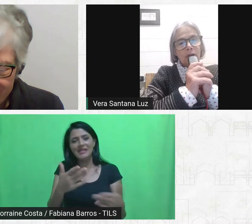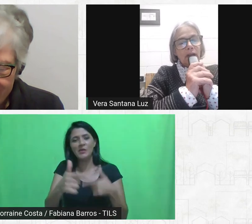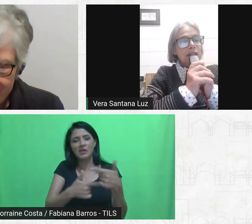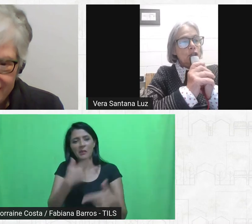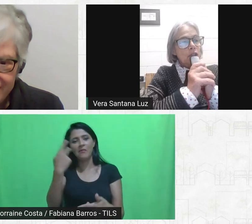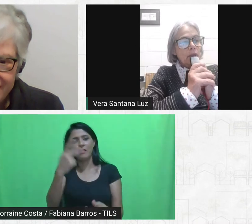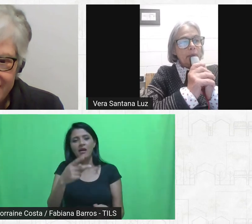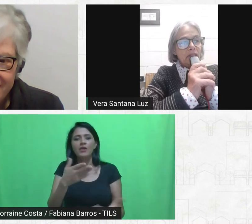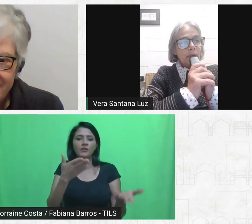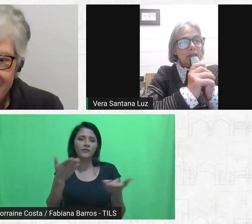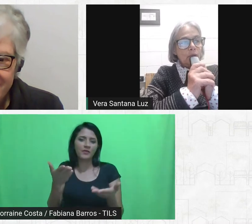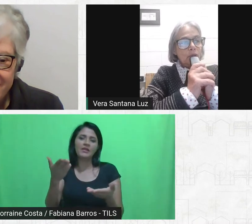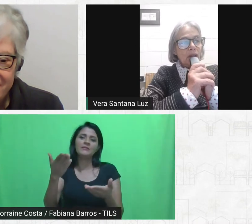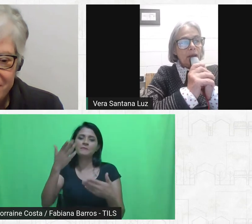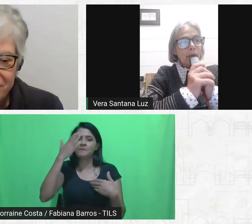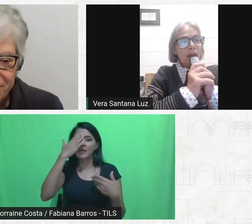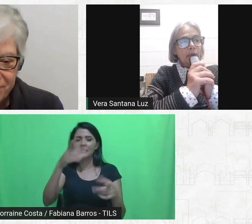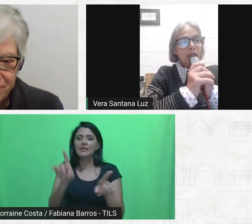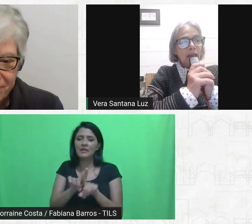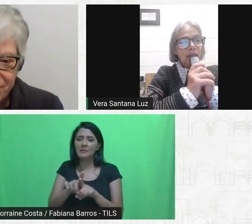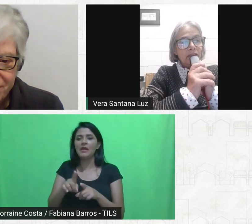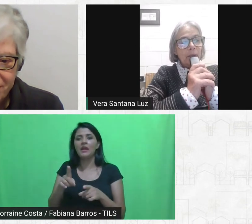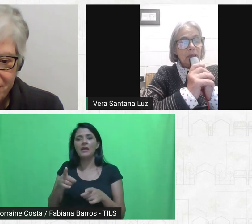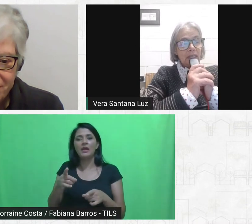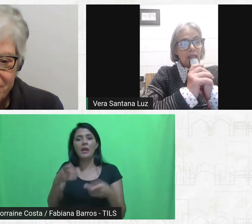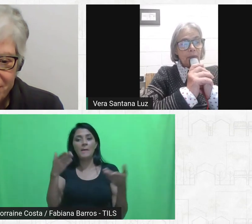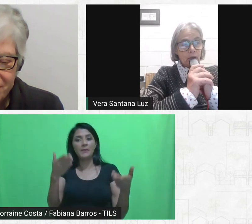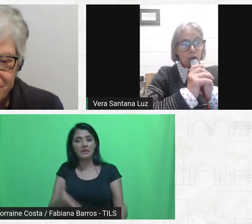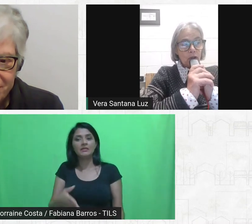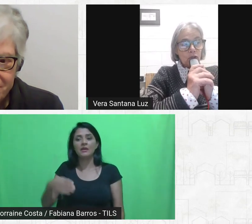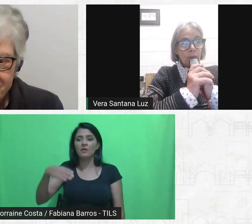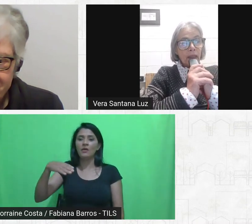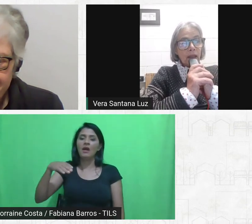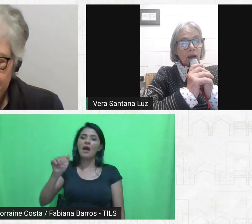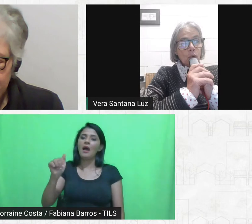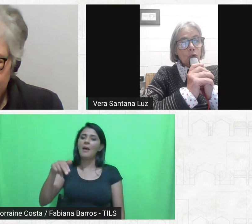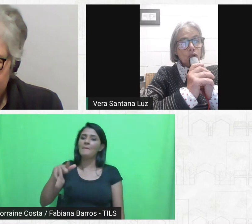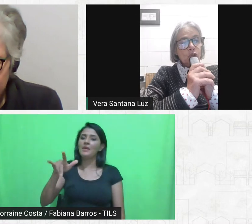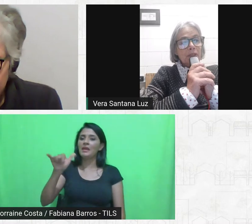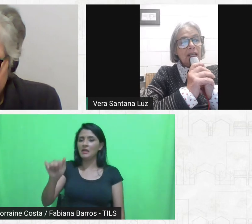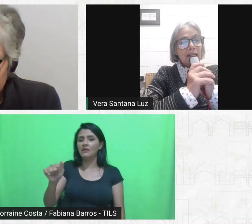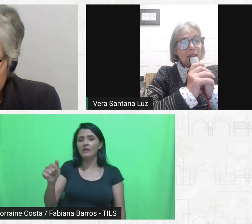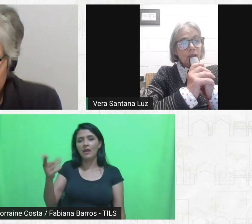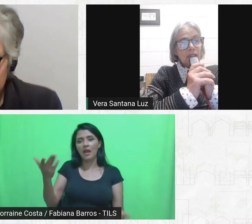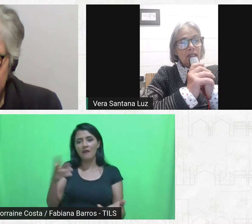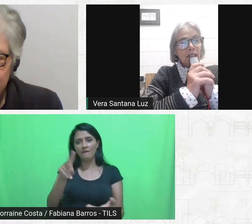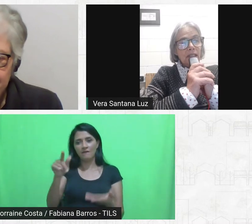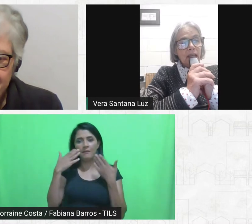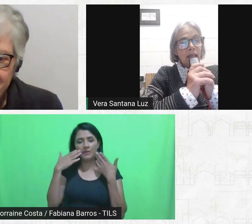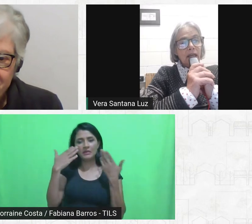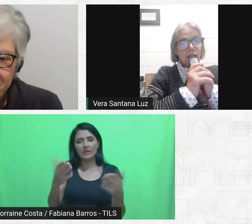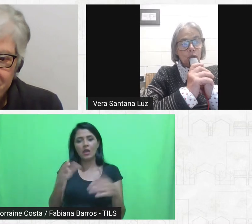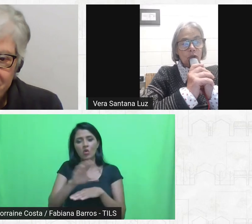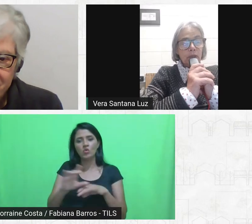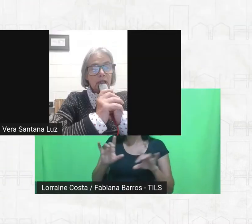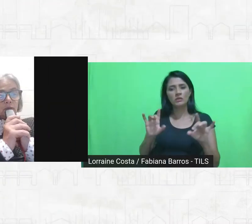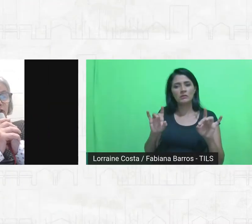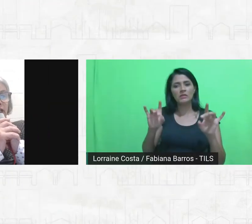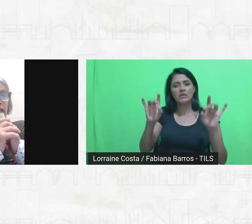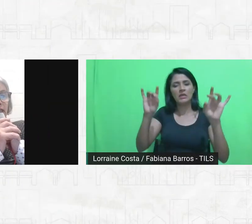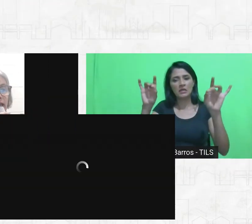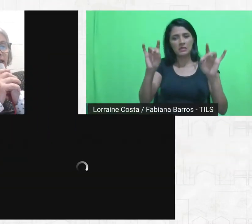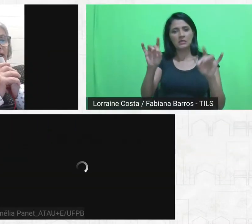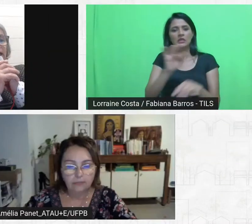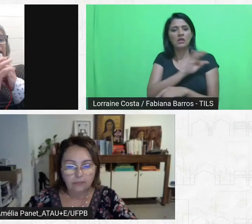agradeço também a participação da Amélia Paner que vai apresentar para nós o curso de especialização em escrita técnica de arquitetura e